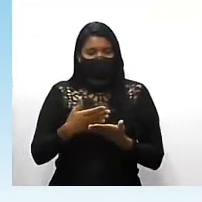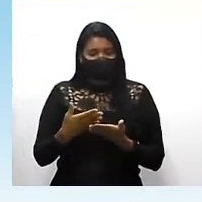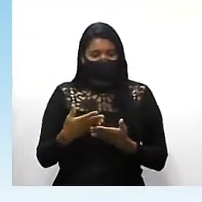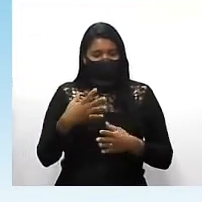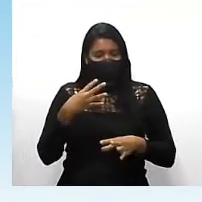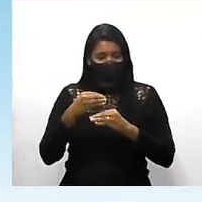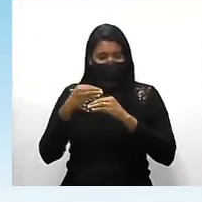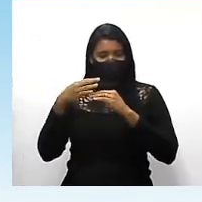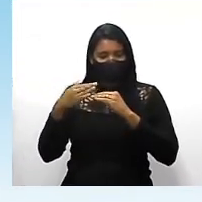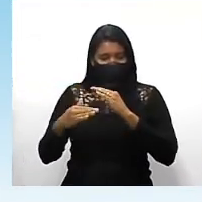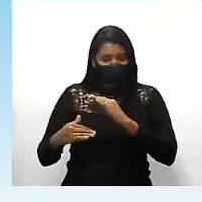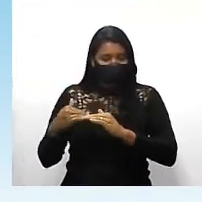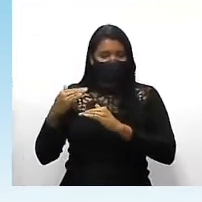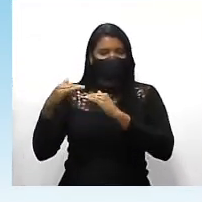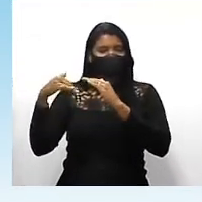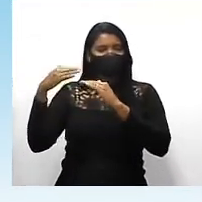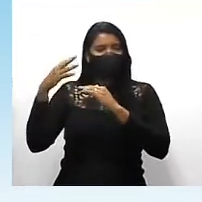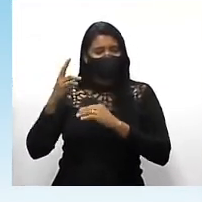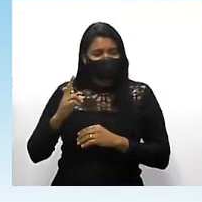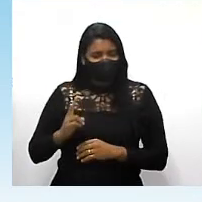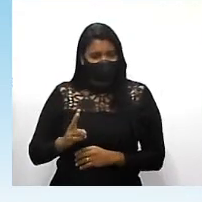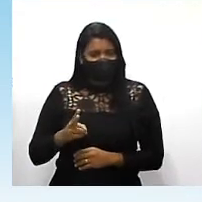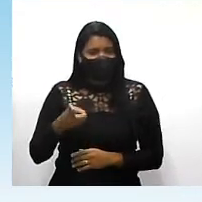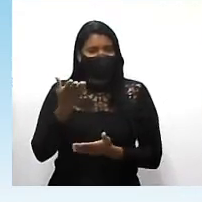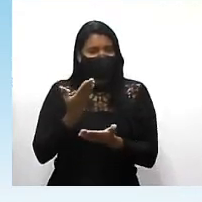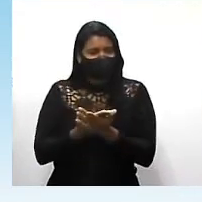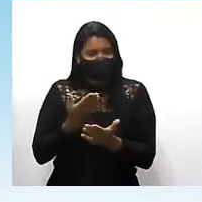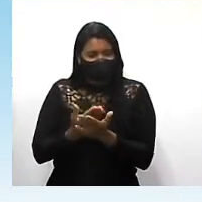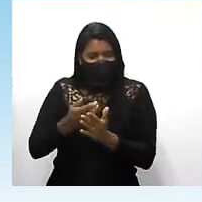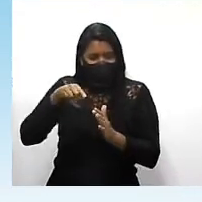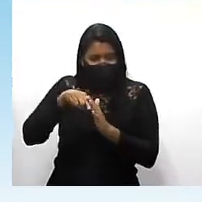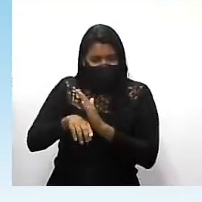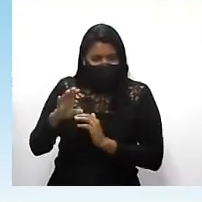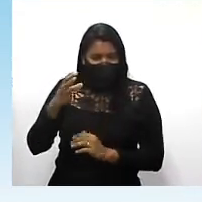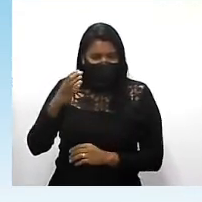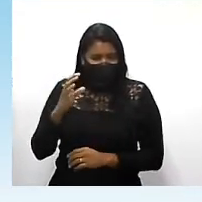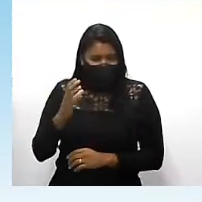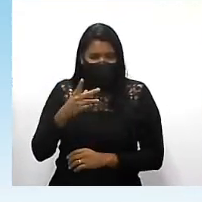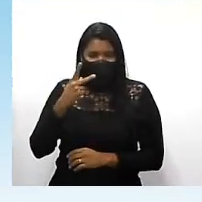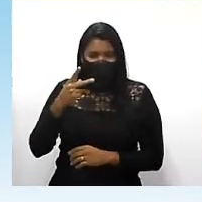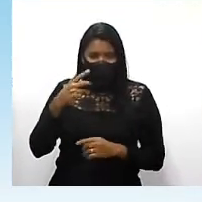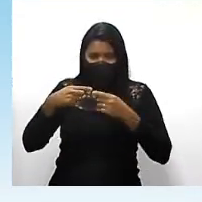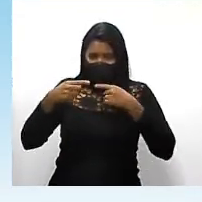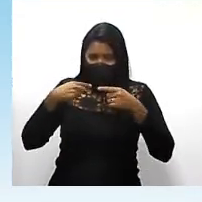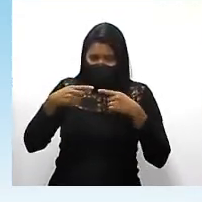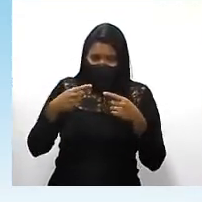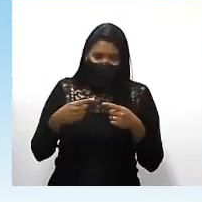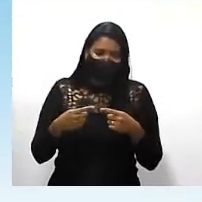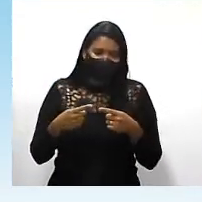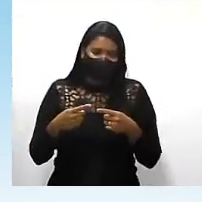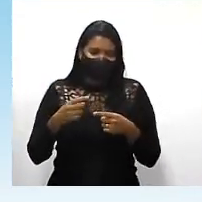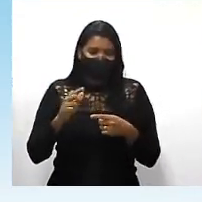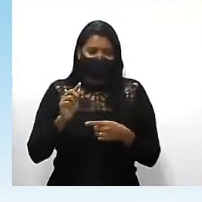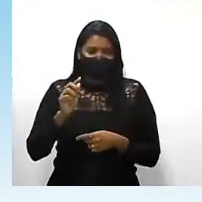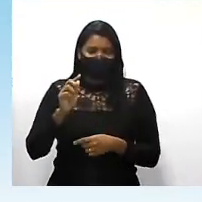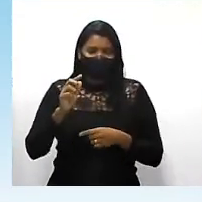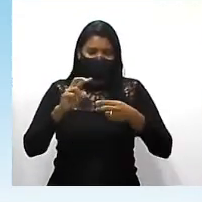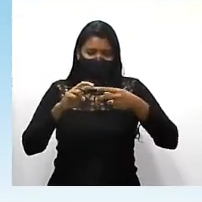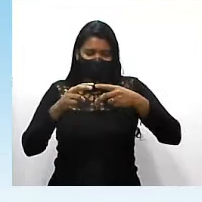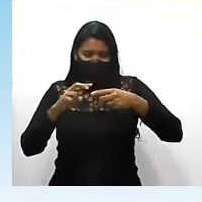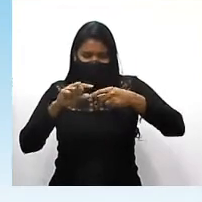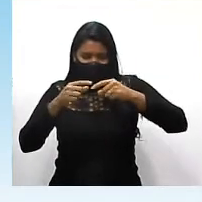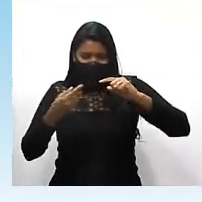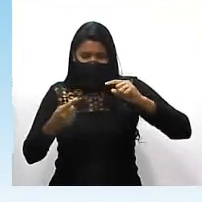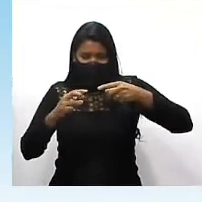continuou o desenvolvimento desse estudo, etc., que começou a falar sobre um gene de uma bactéria que